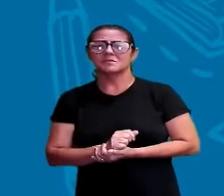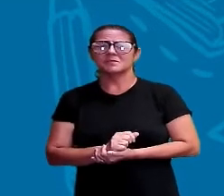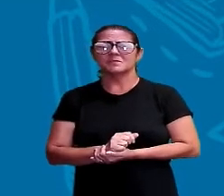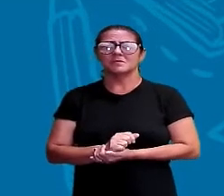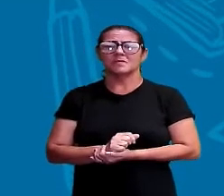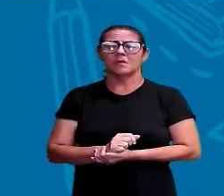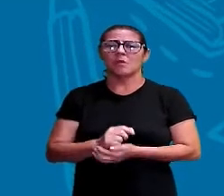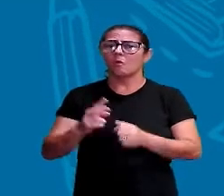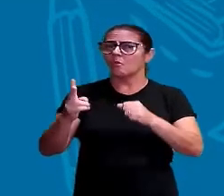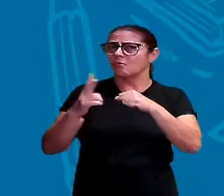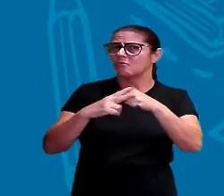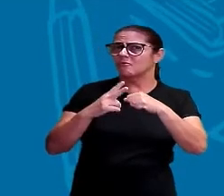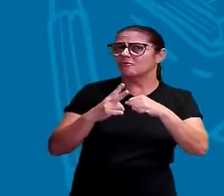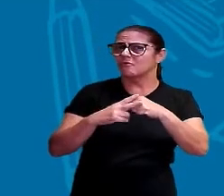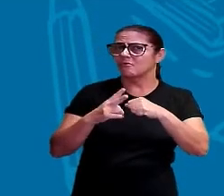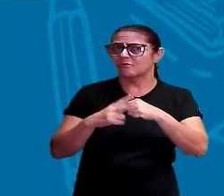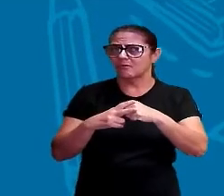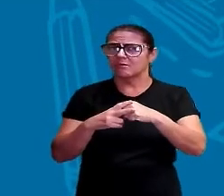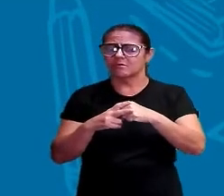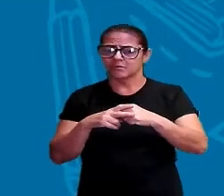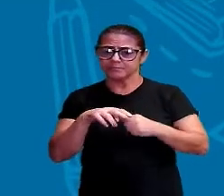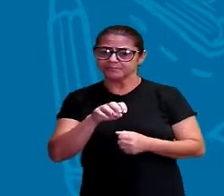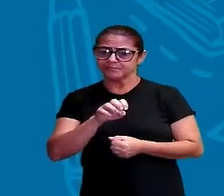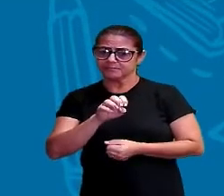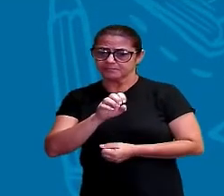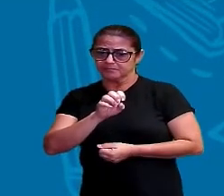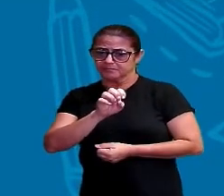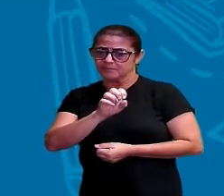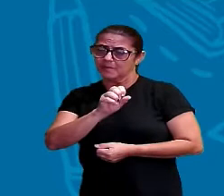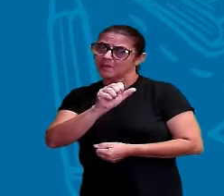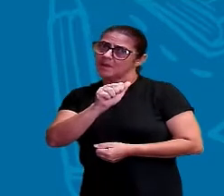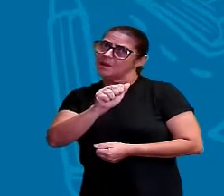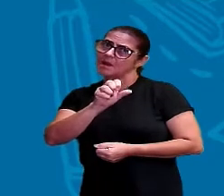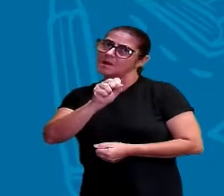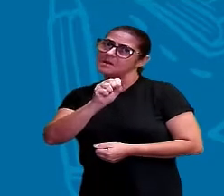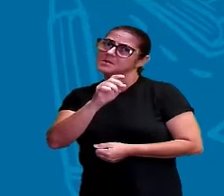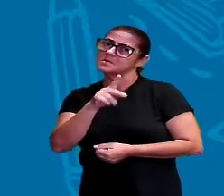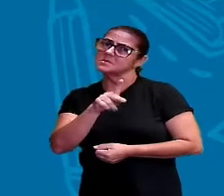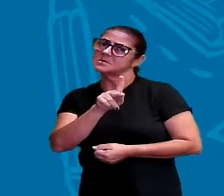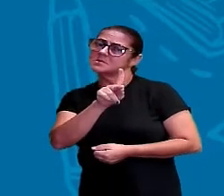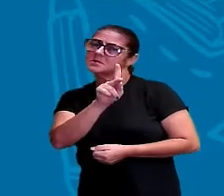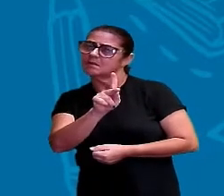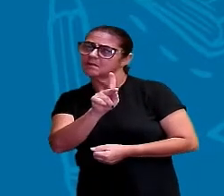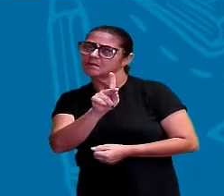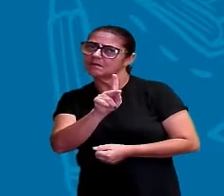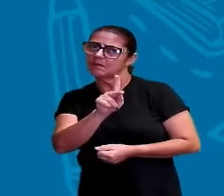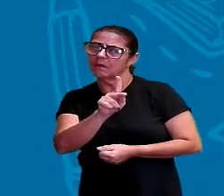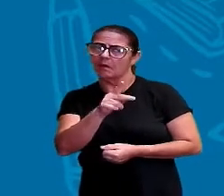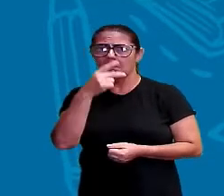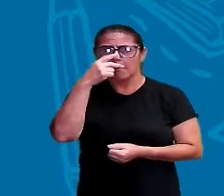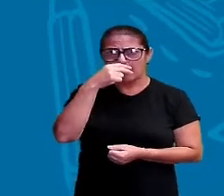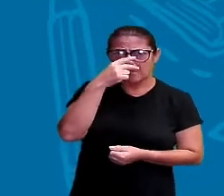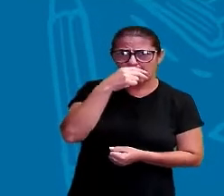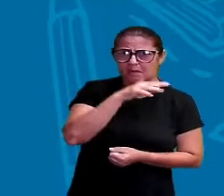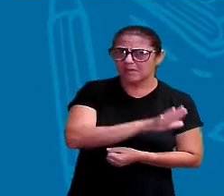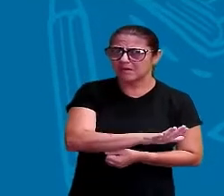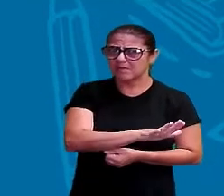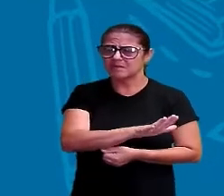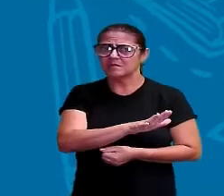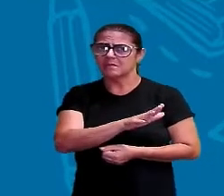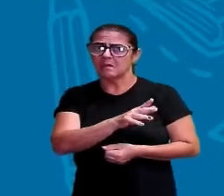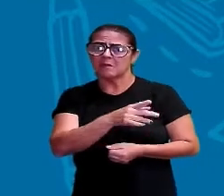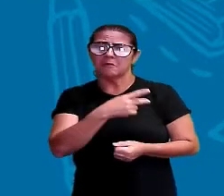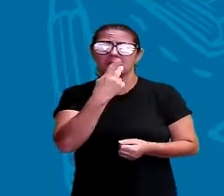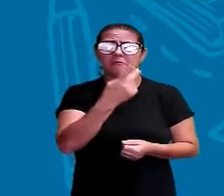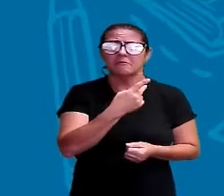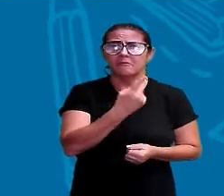então o teu verbo asked, que está no passado simples, ele permanece da mesma forma, mesma